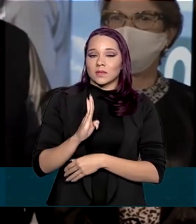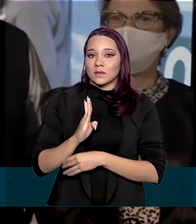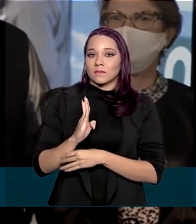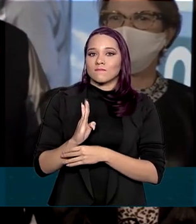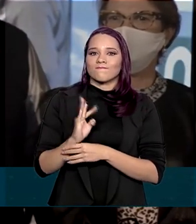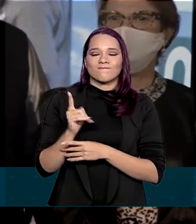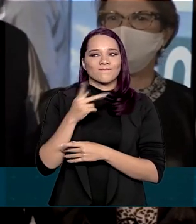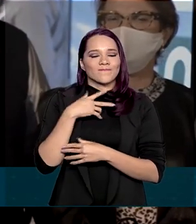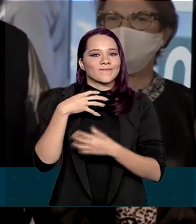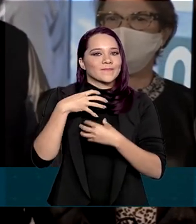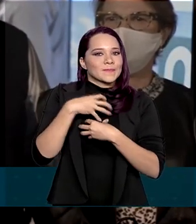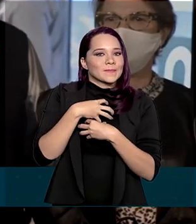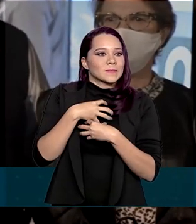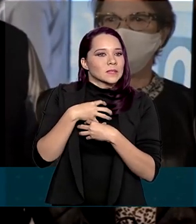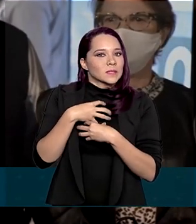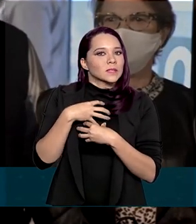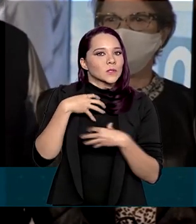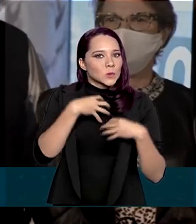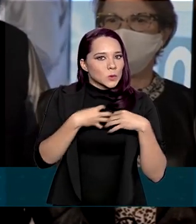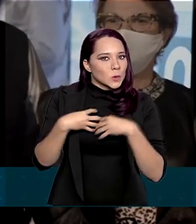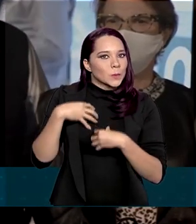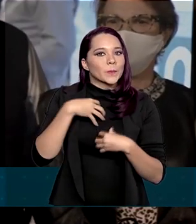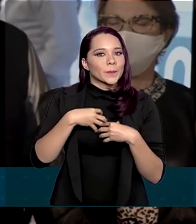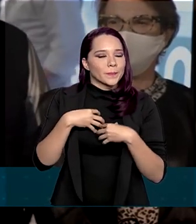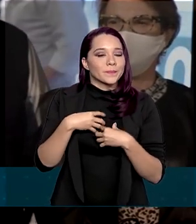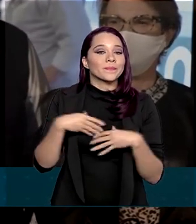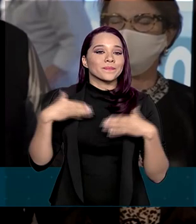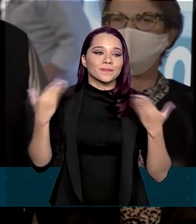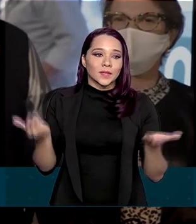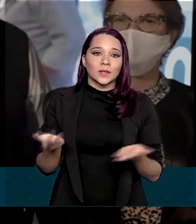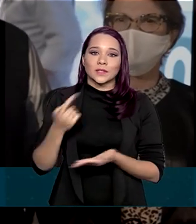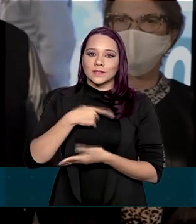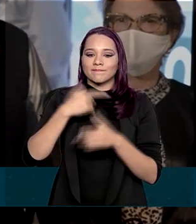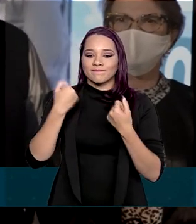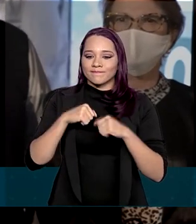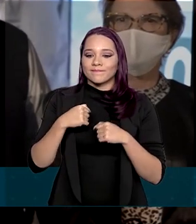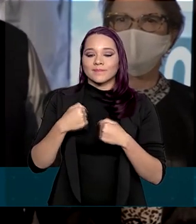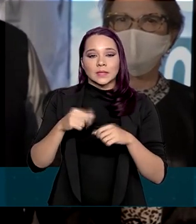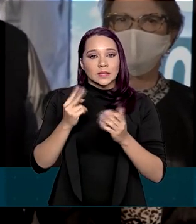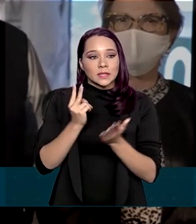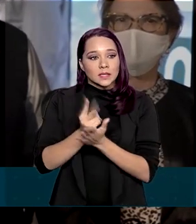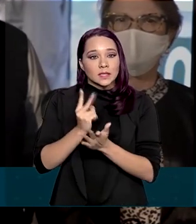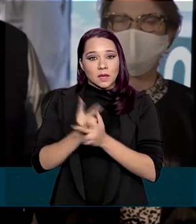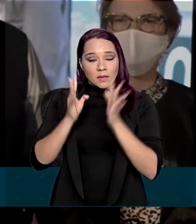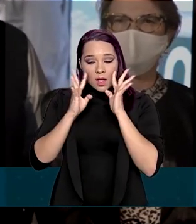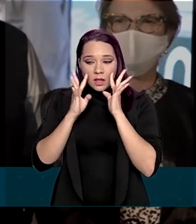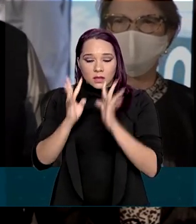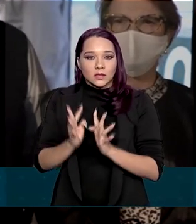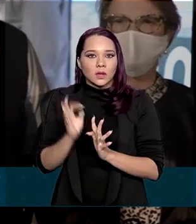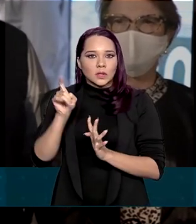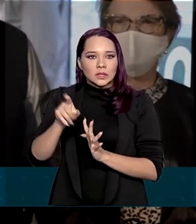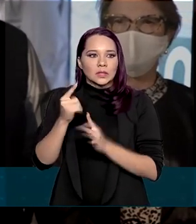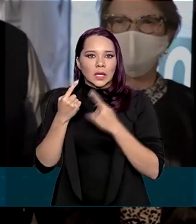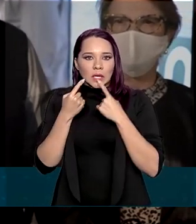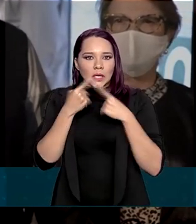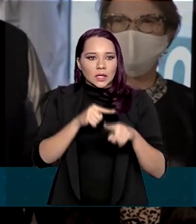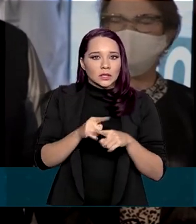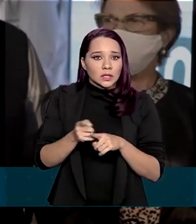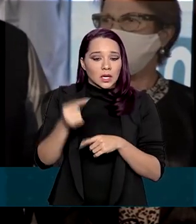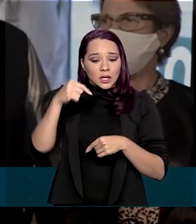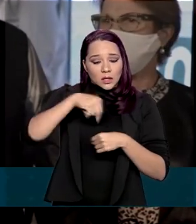incomoda, incomoda muito. Então, nós precisamos estar sempre atentos quando vêm críticas de dentro ou de fora,